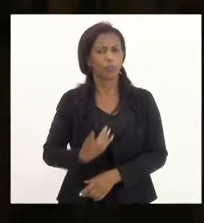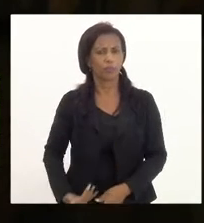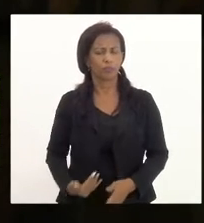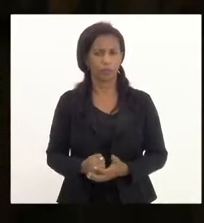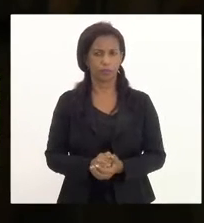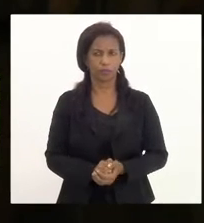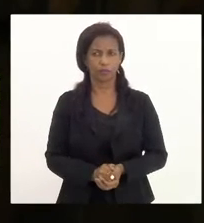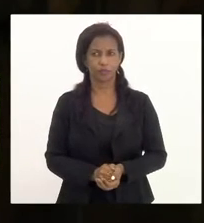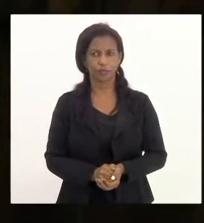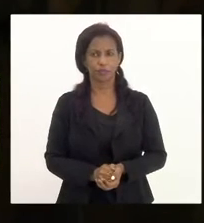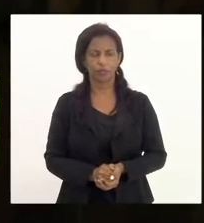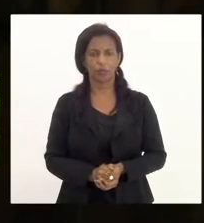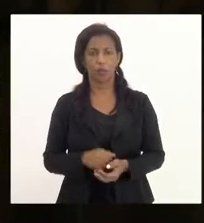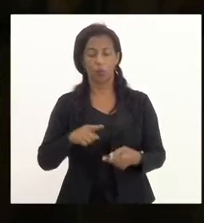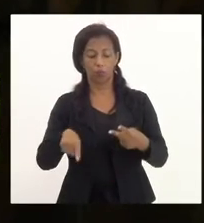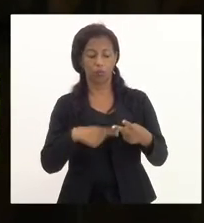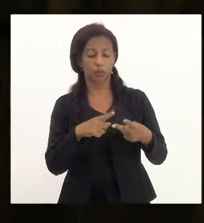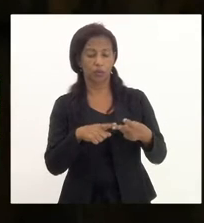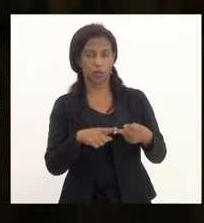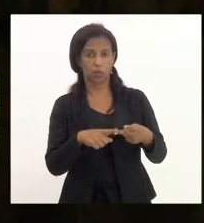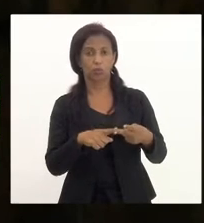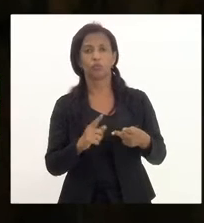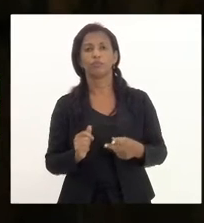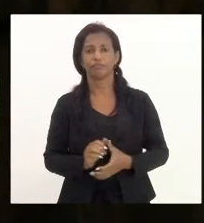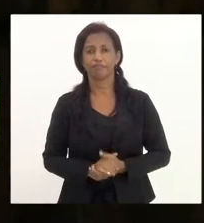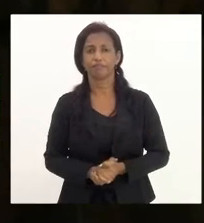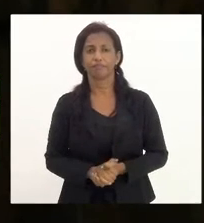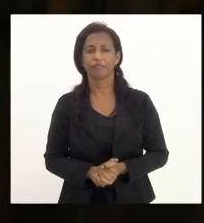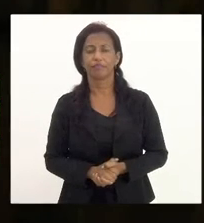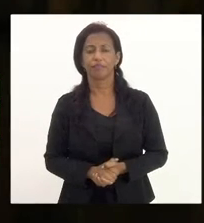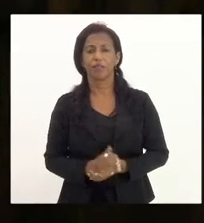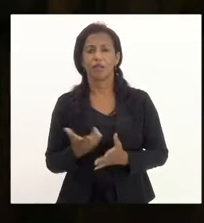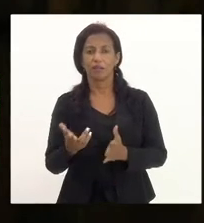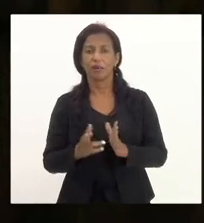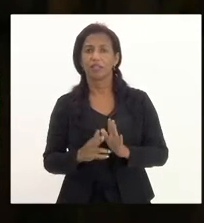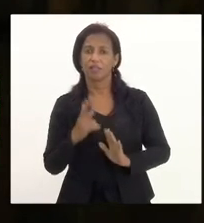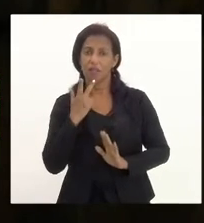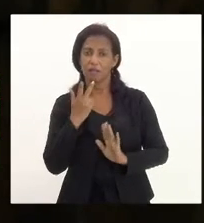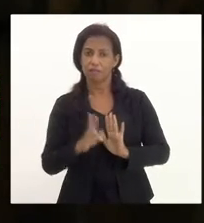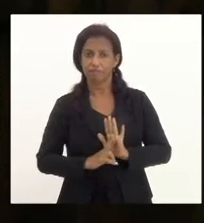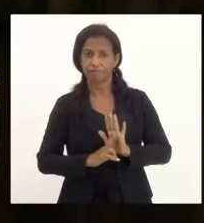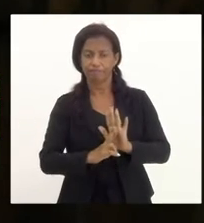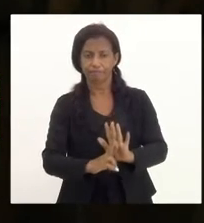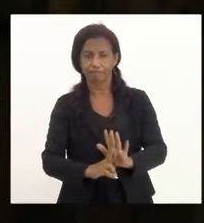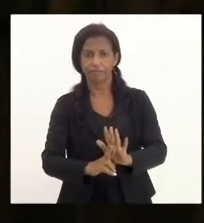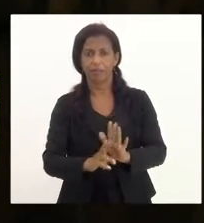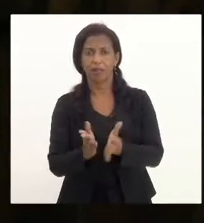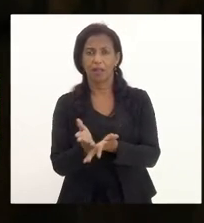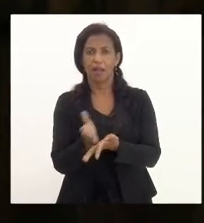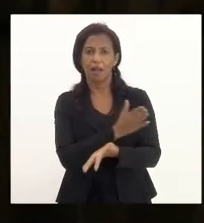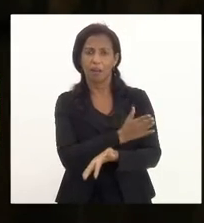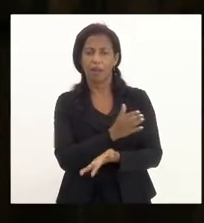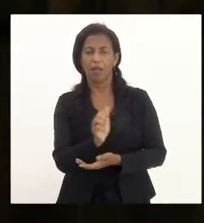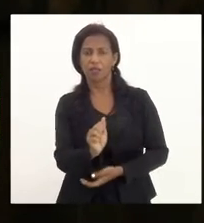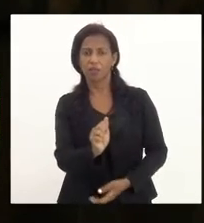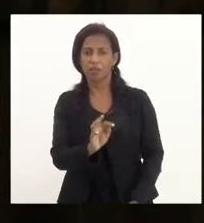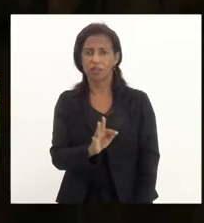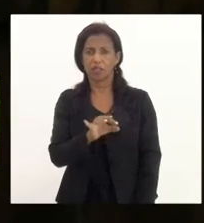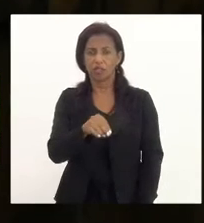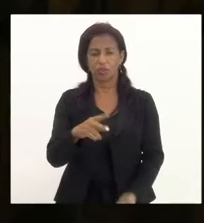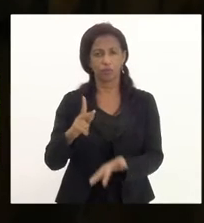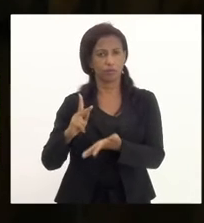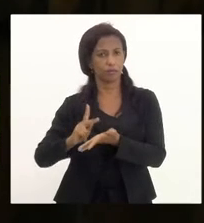as queria como segundo elemento para construir o debate fazer essa ressalva com relação à parte desses ativos